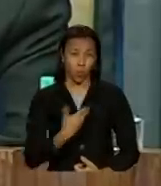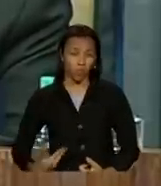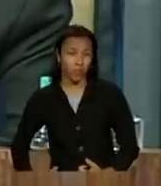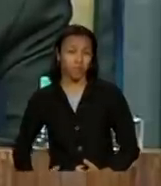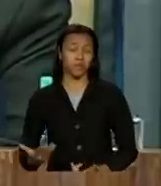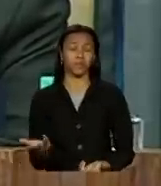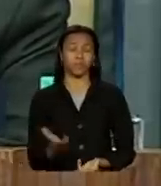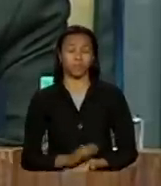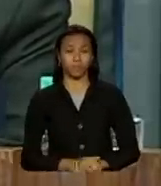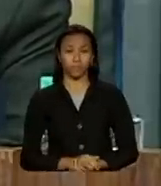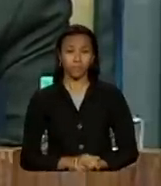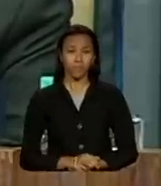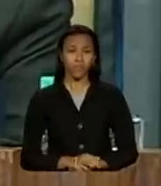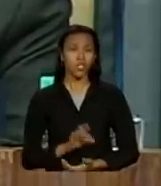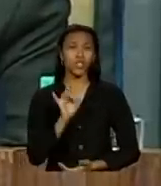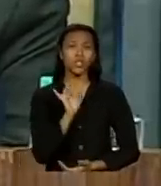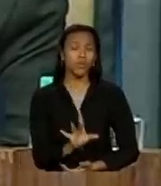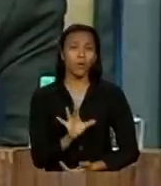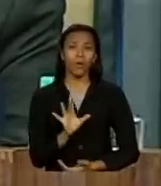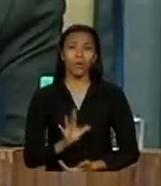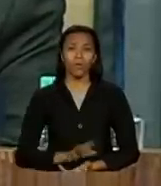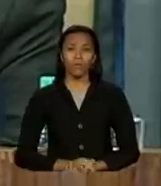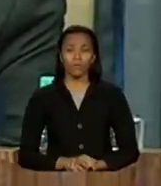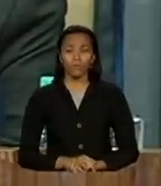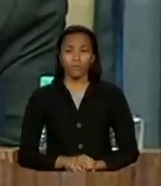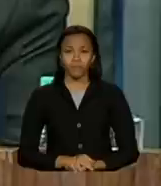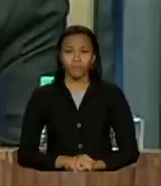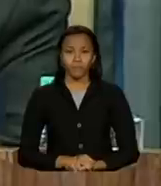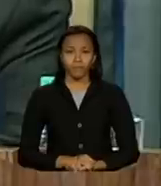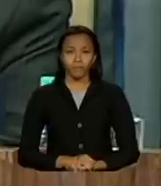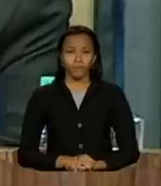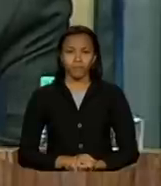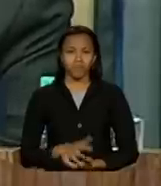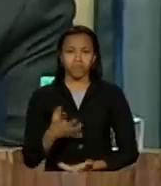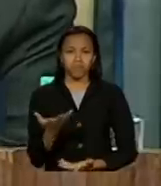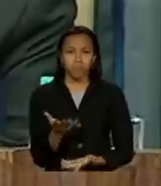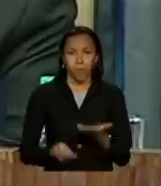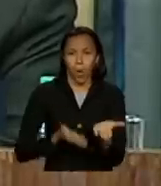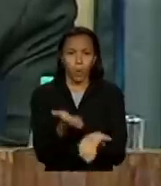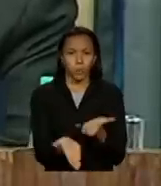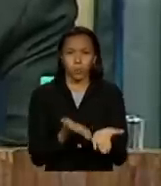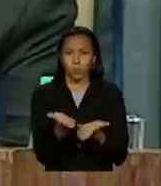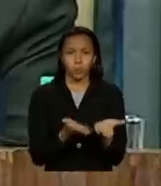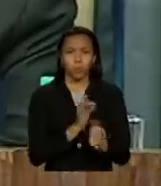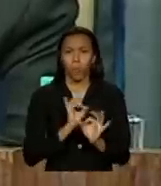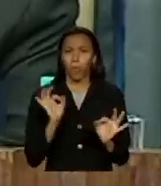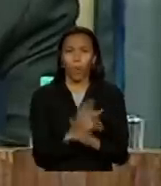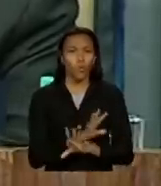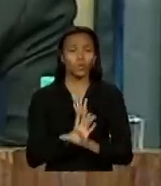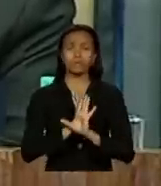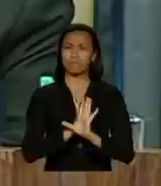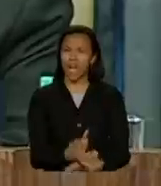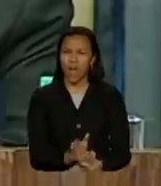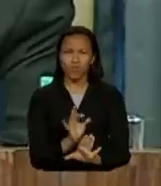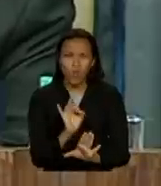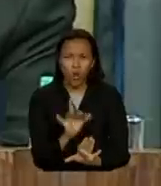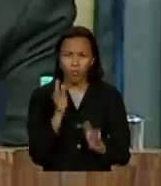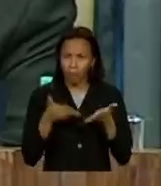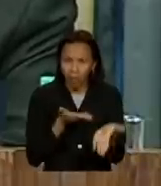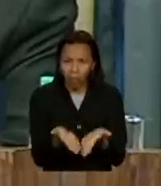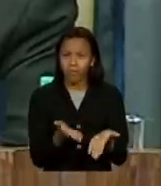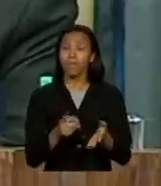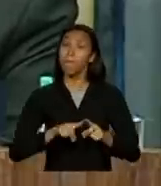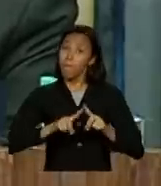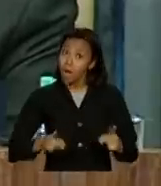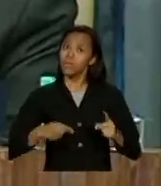um estado com uma máquina eh que se serve da Nação pelo contrário que que fique a